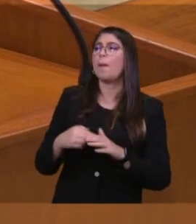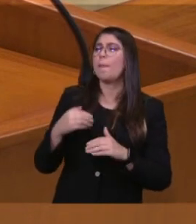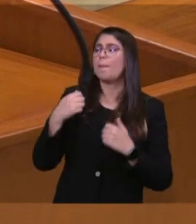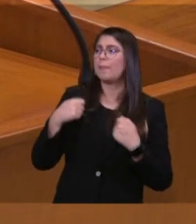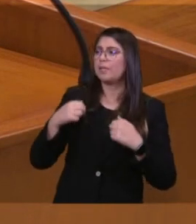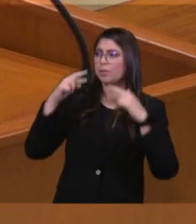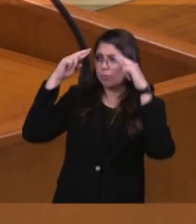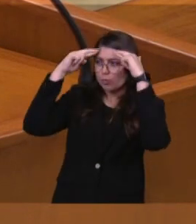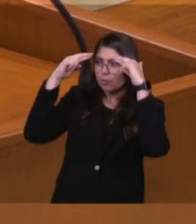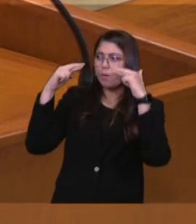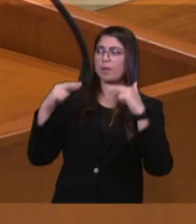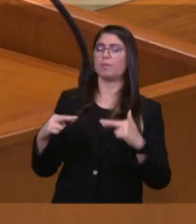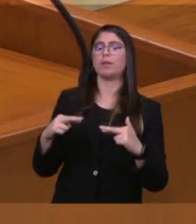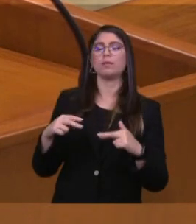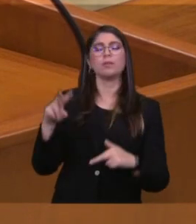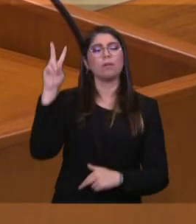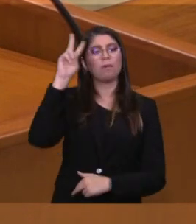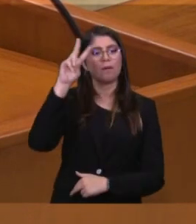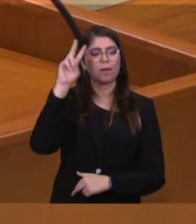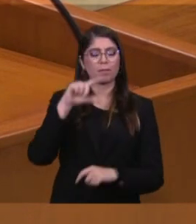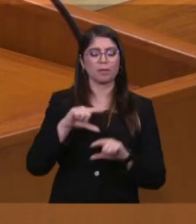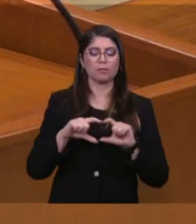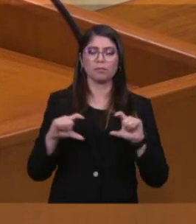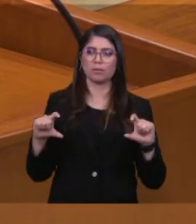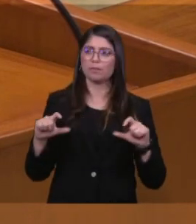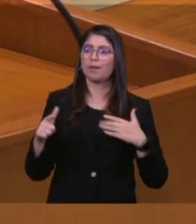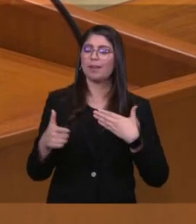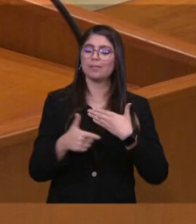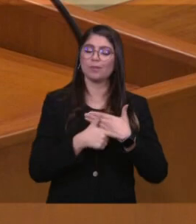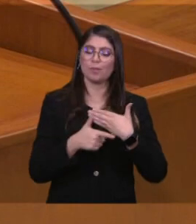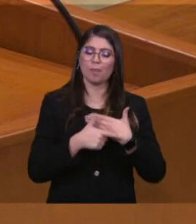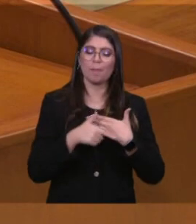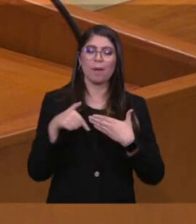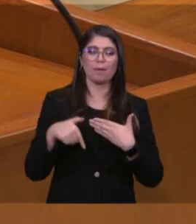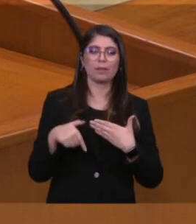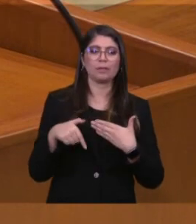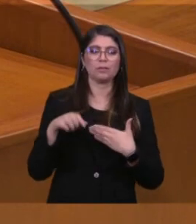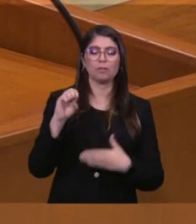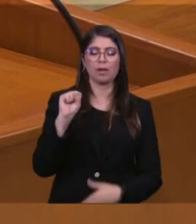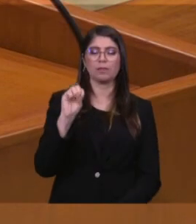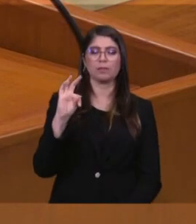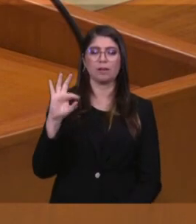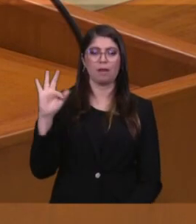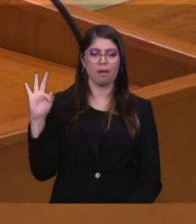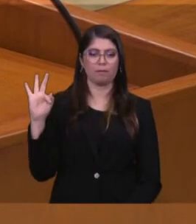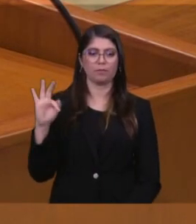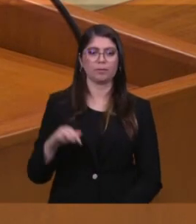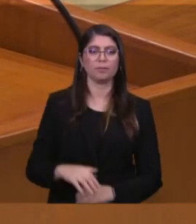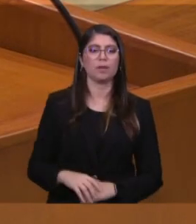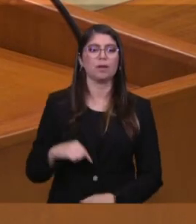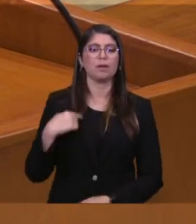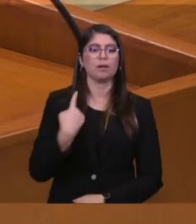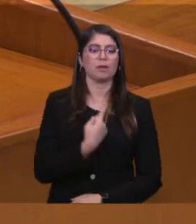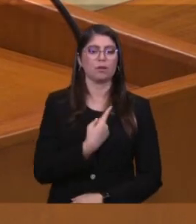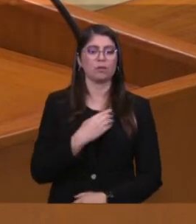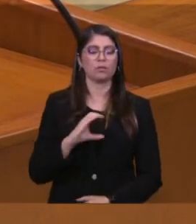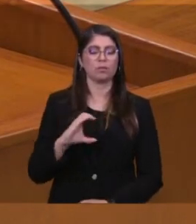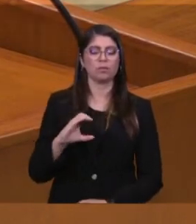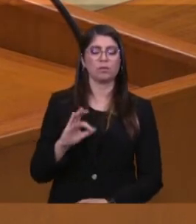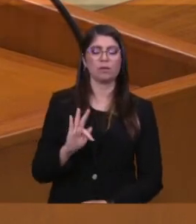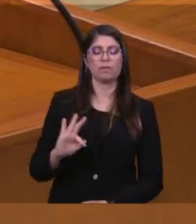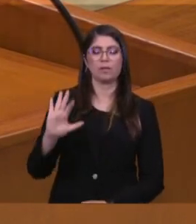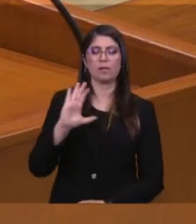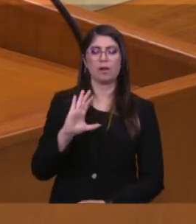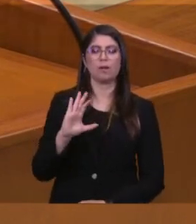ela. Lembrando essas palavras e o papel e a responsabilidade deste Supremo Tribunal Federal, é que nós, do Conselho Federal do